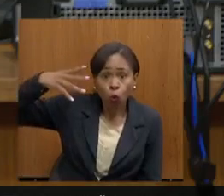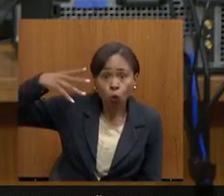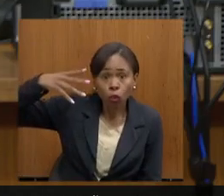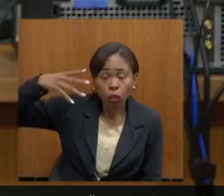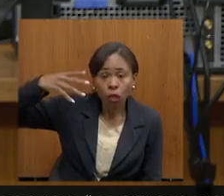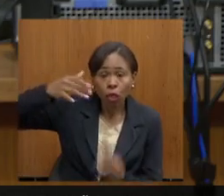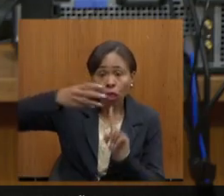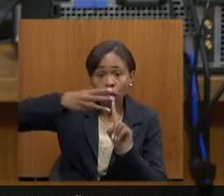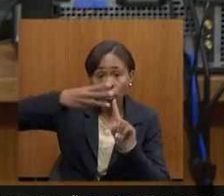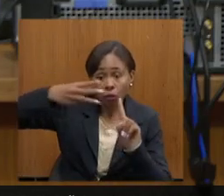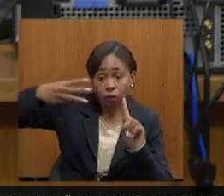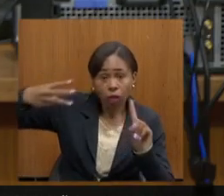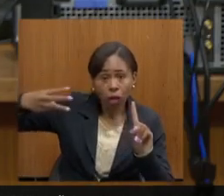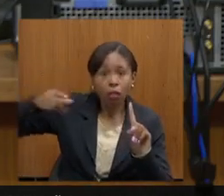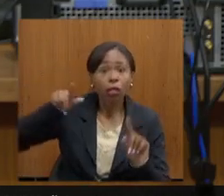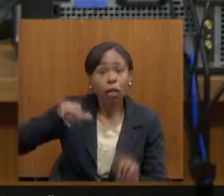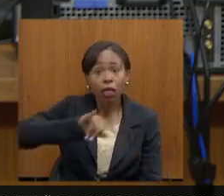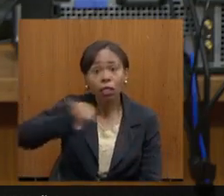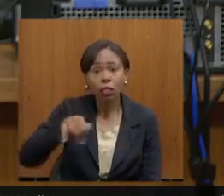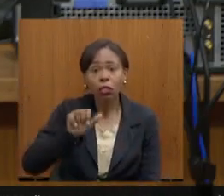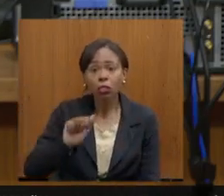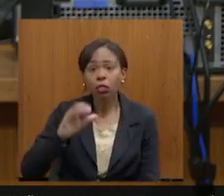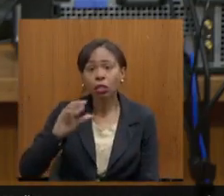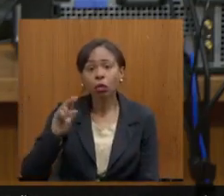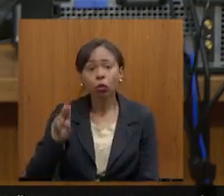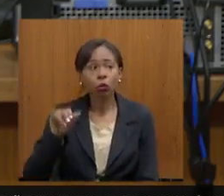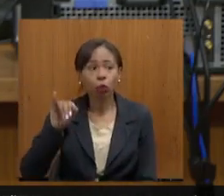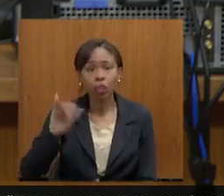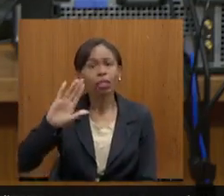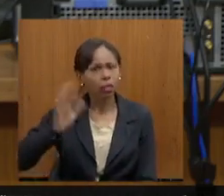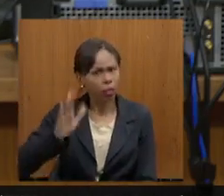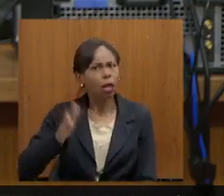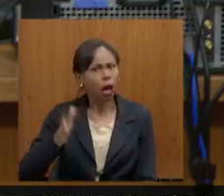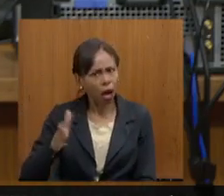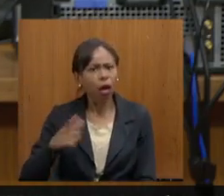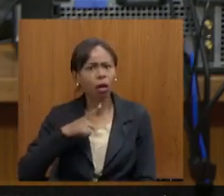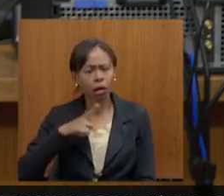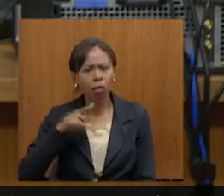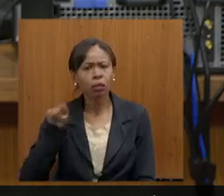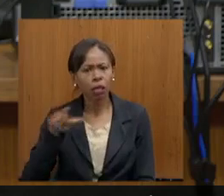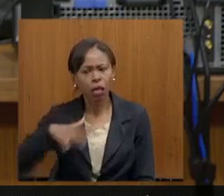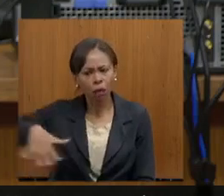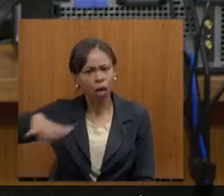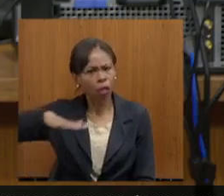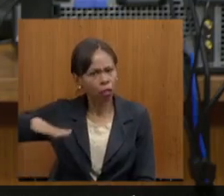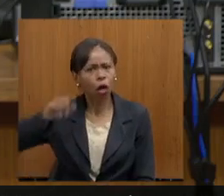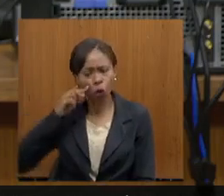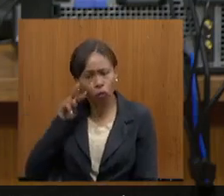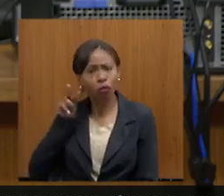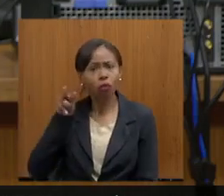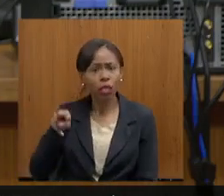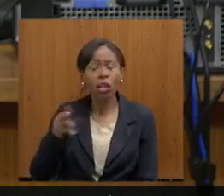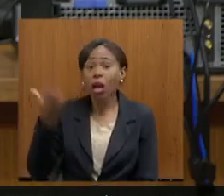Vila viva redes espalhando para todo lado a isso é quando eu já fui a vossa região tudo já que ele não tinha uma linha